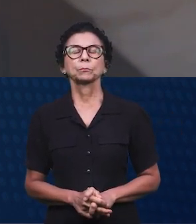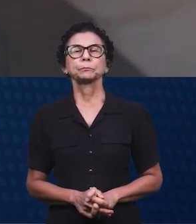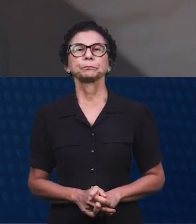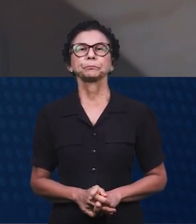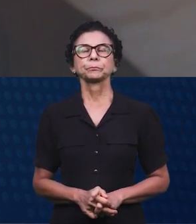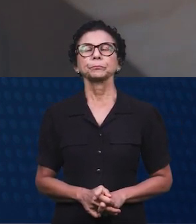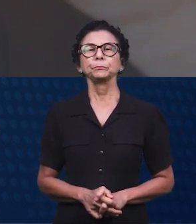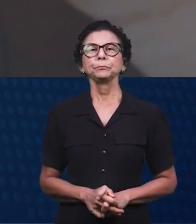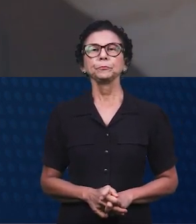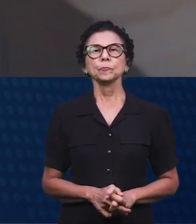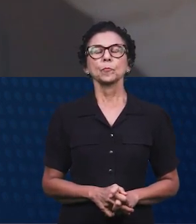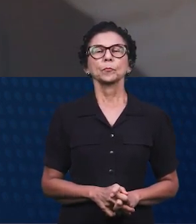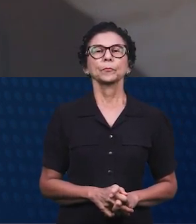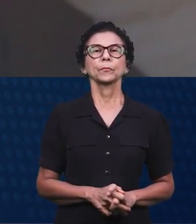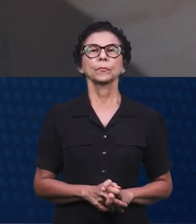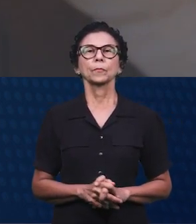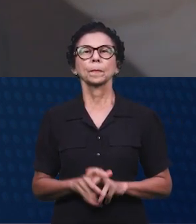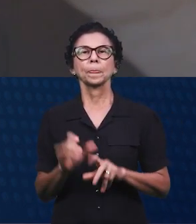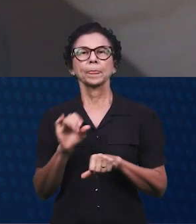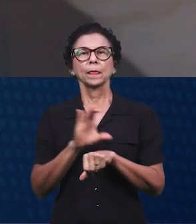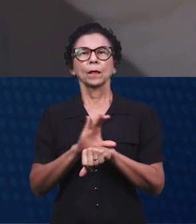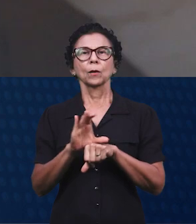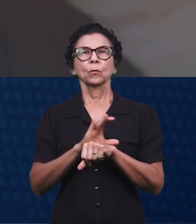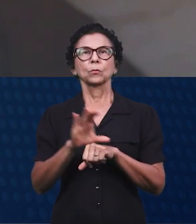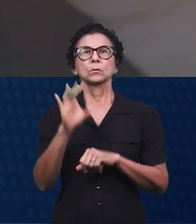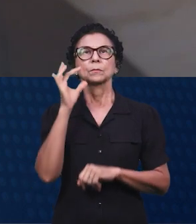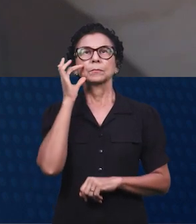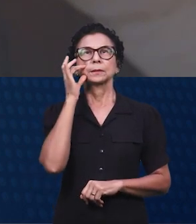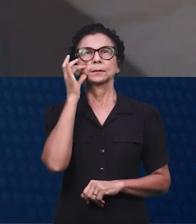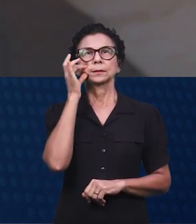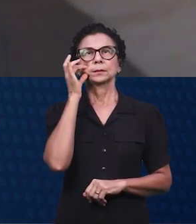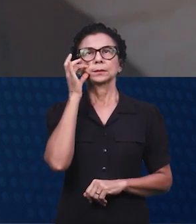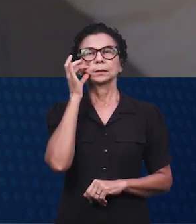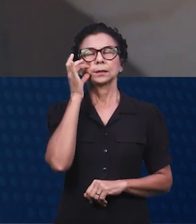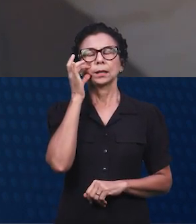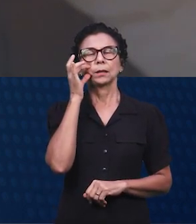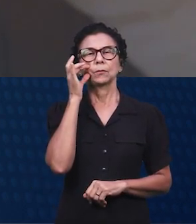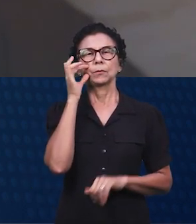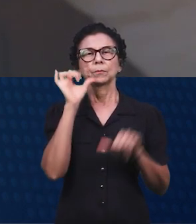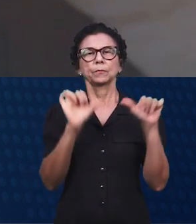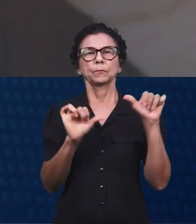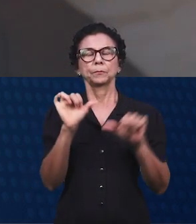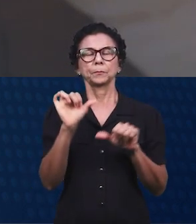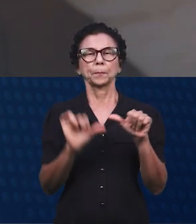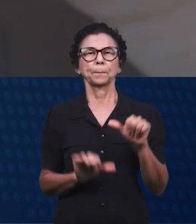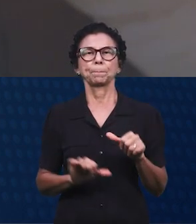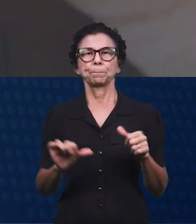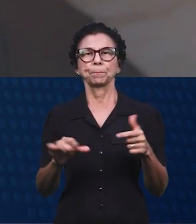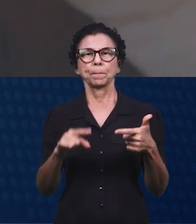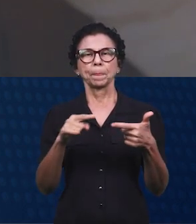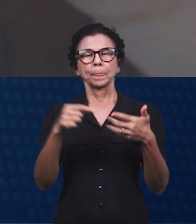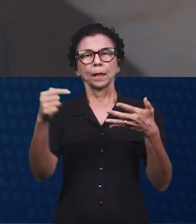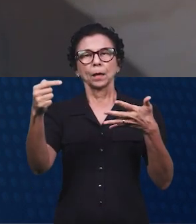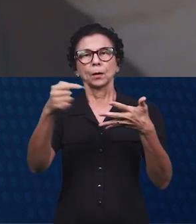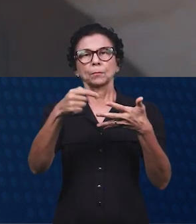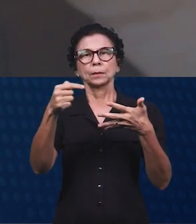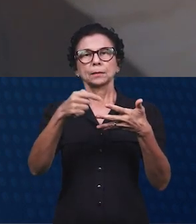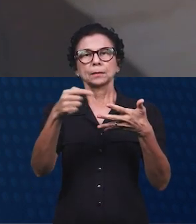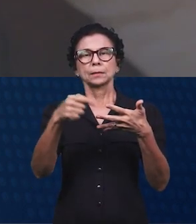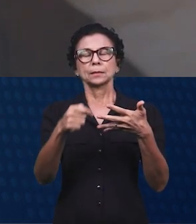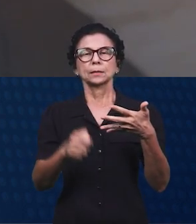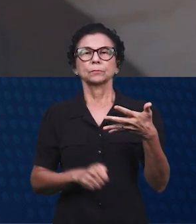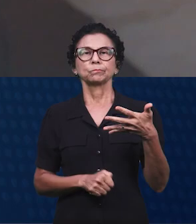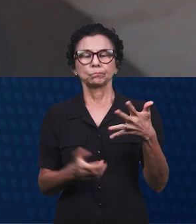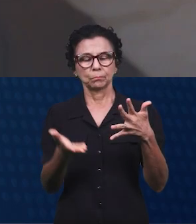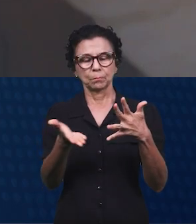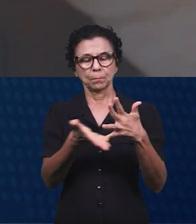que é as desvantagens que eu separei para a gente analisar aqui em conjunto? Primeiro, custo com mensalidade.